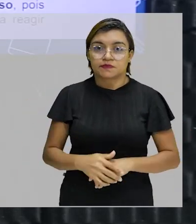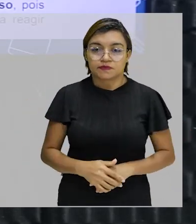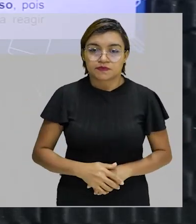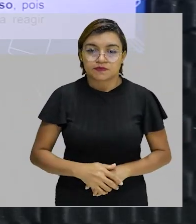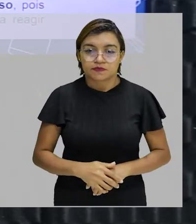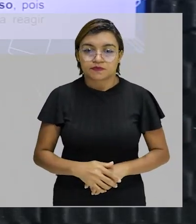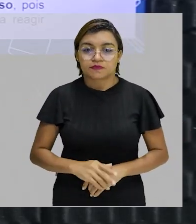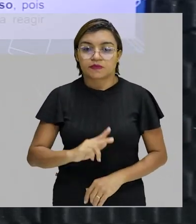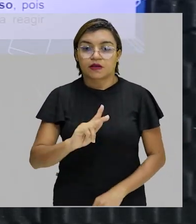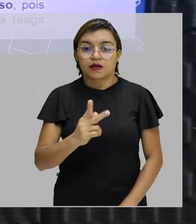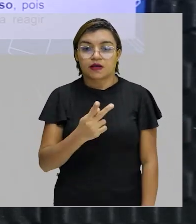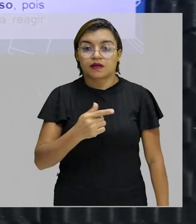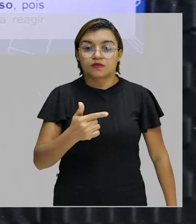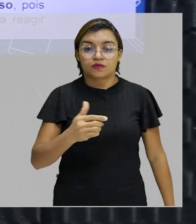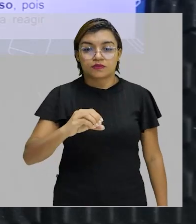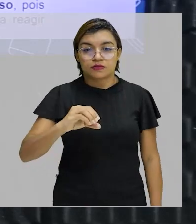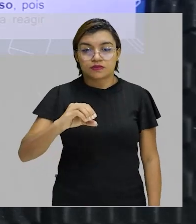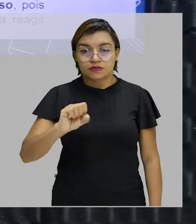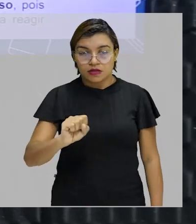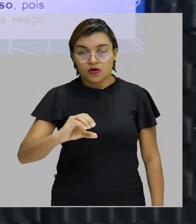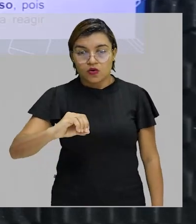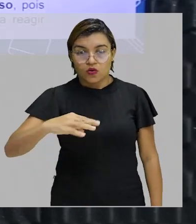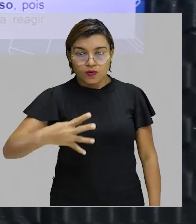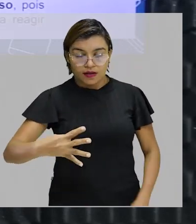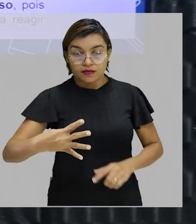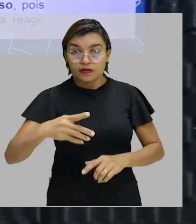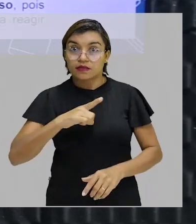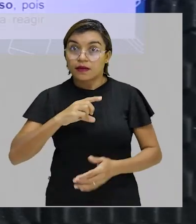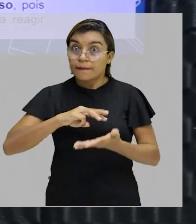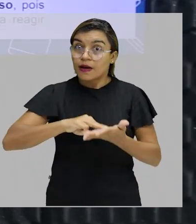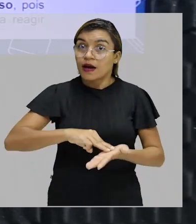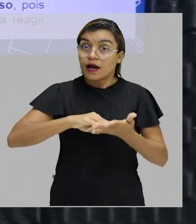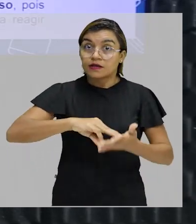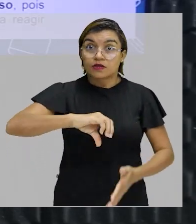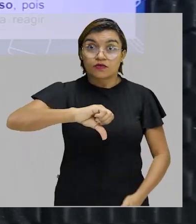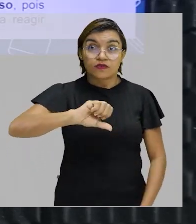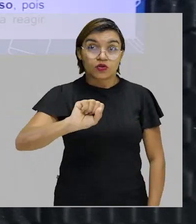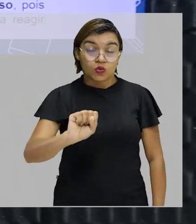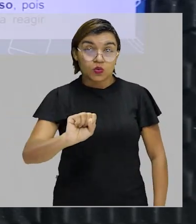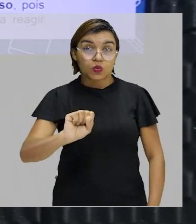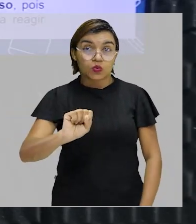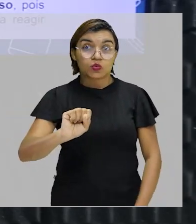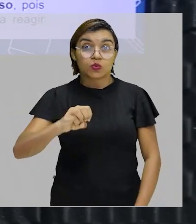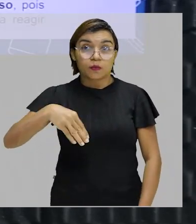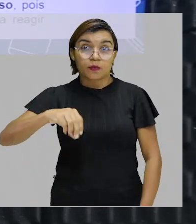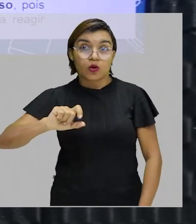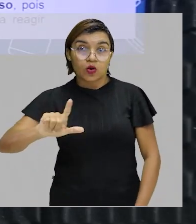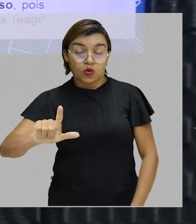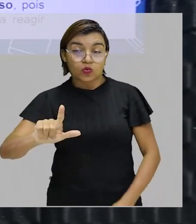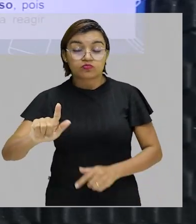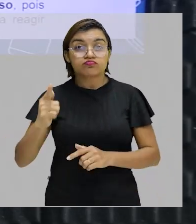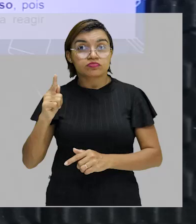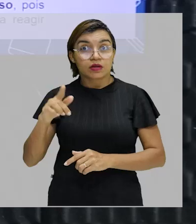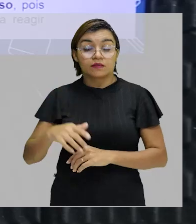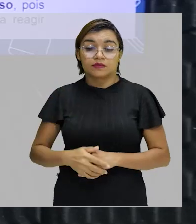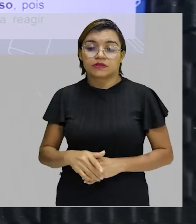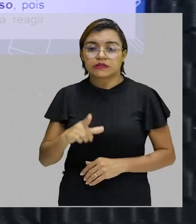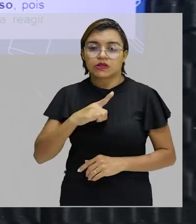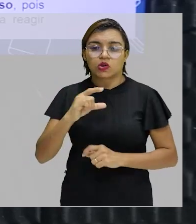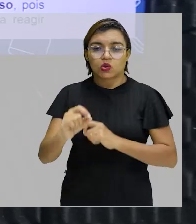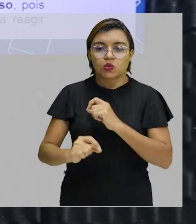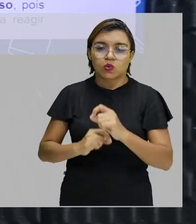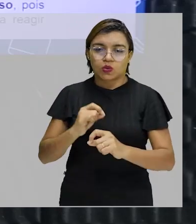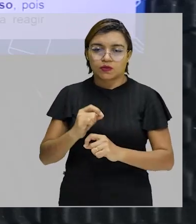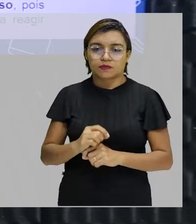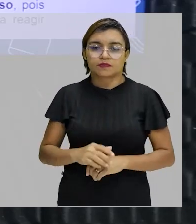O H2SO4 tem massa molar de 98 gramas por mol. Então, 98 gramas por mol